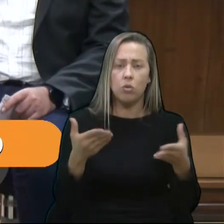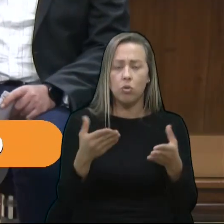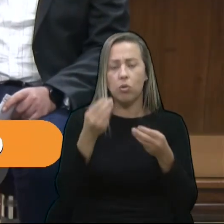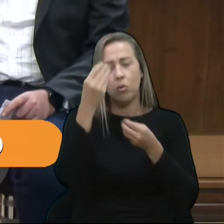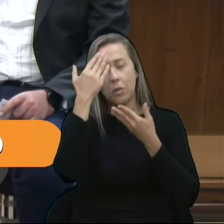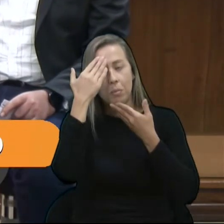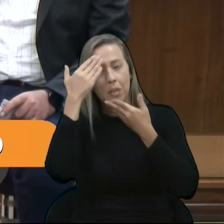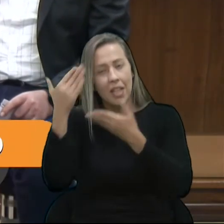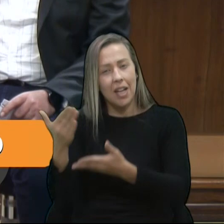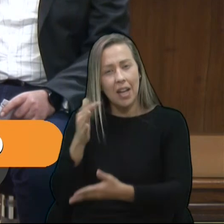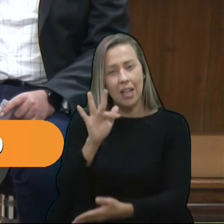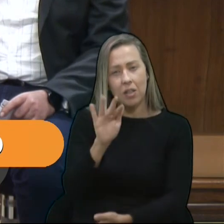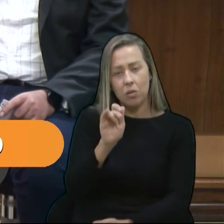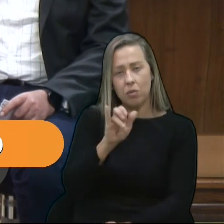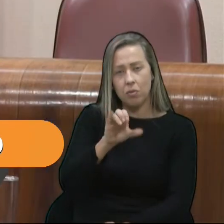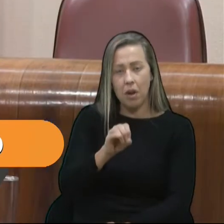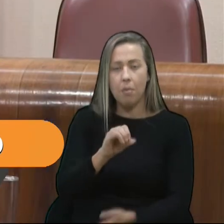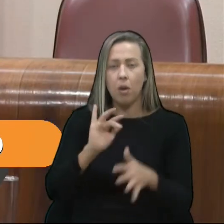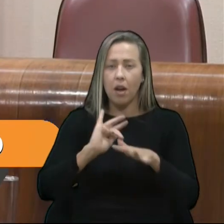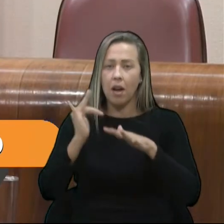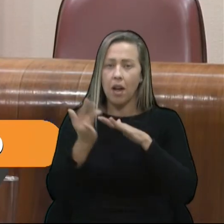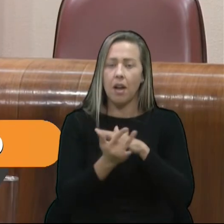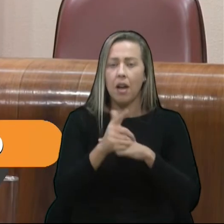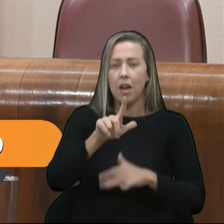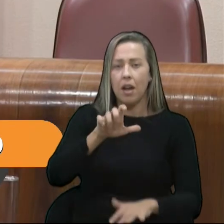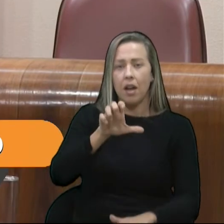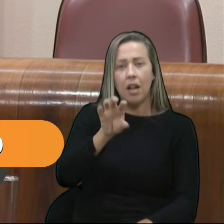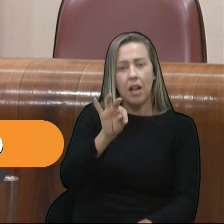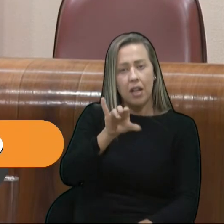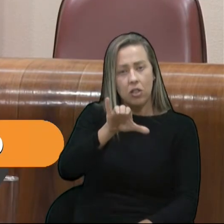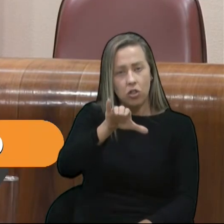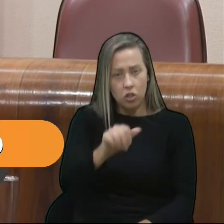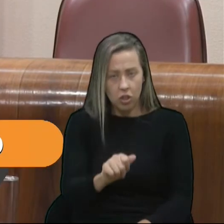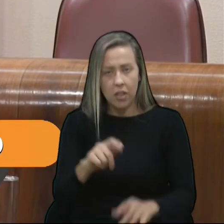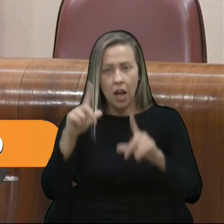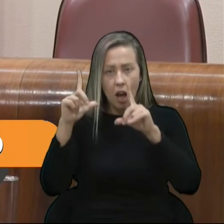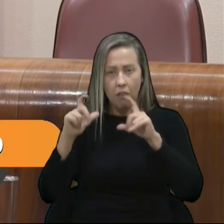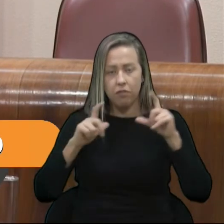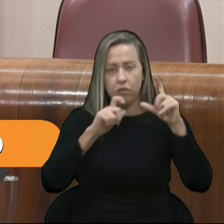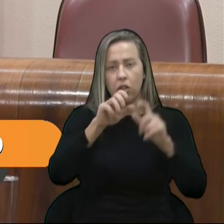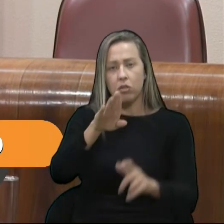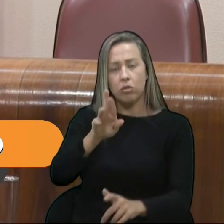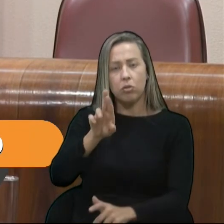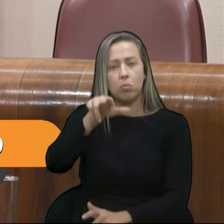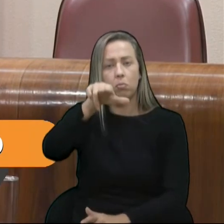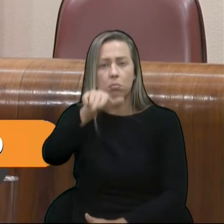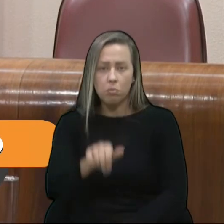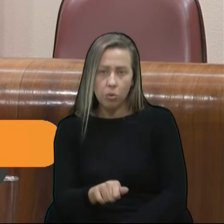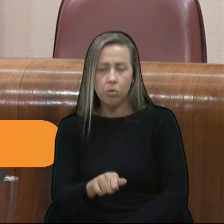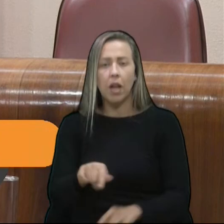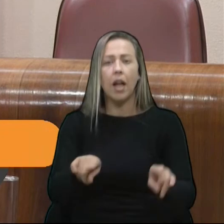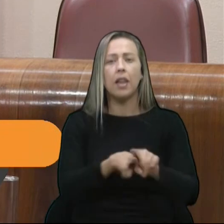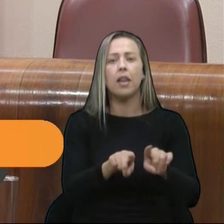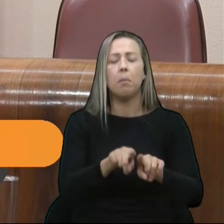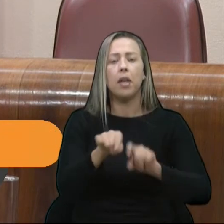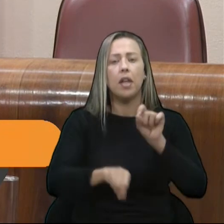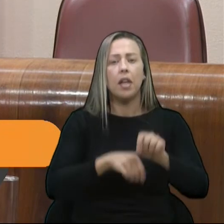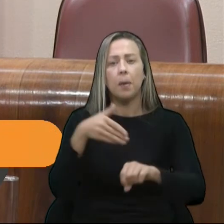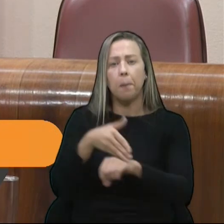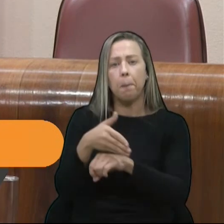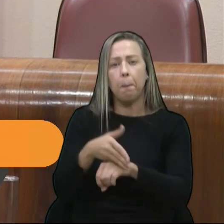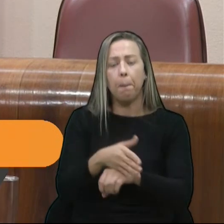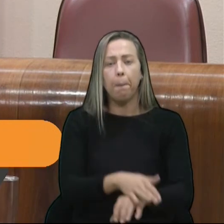mais uma vez, Fábio Rauch. Redes sociais, a Letícia Krilling, fotos da Bruna Giusti. Também esteve com a